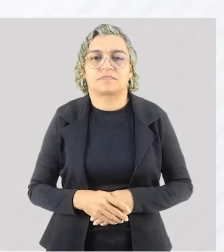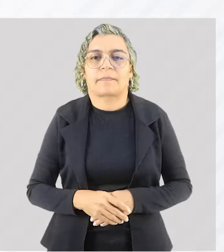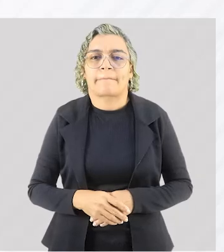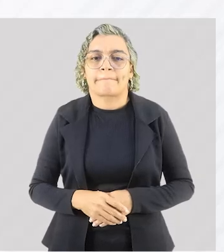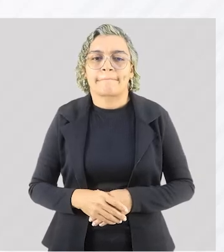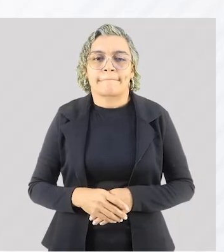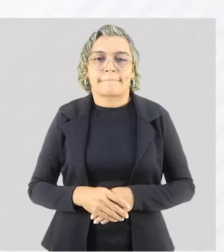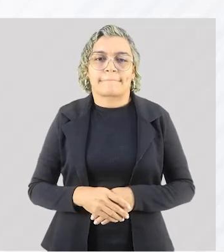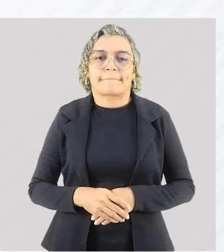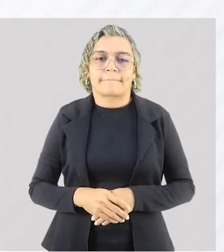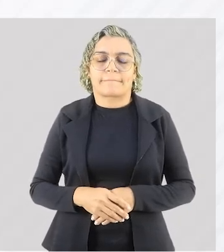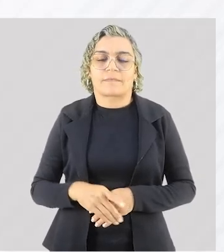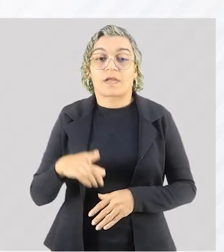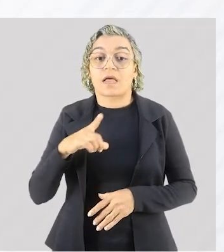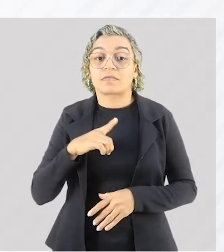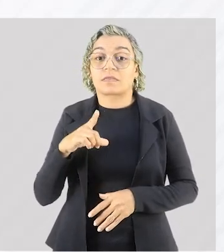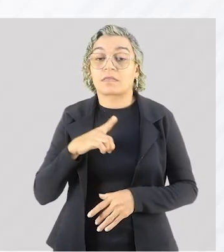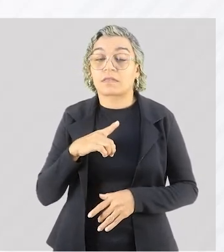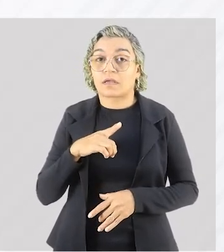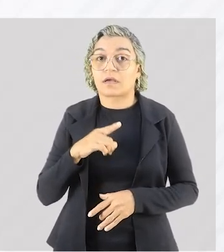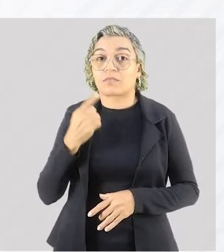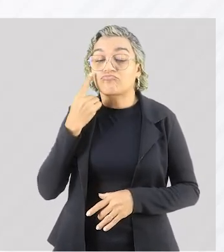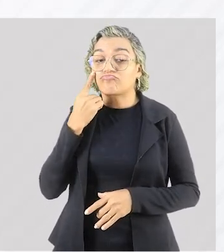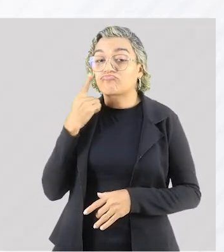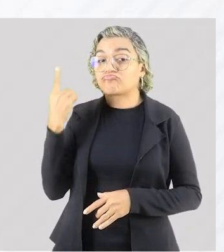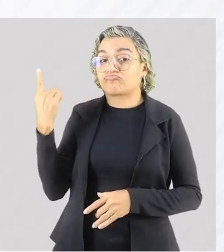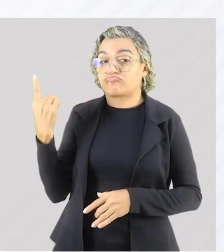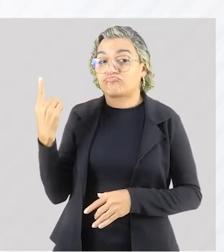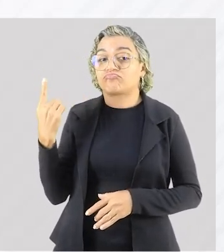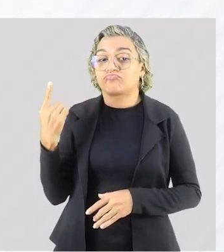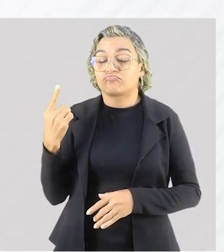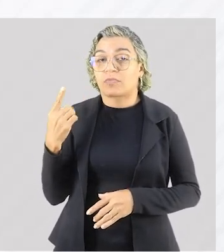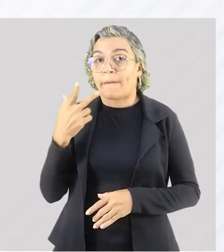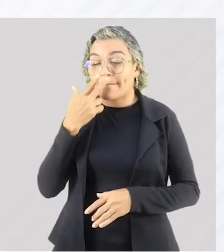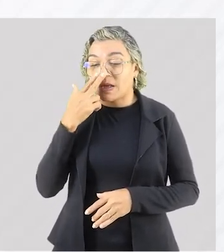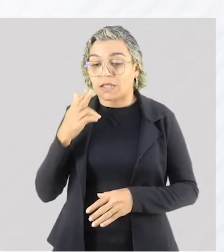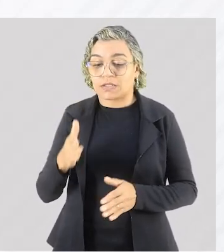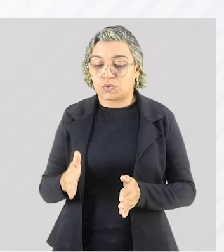só, no recipiente com forma de